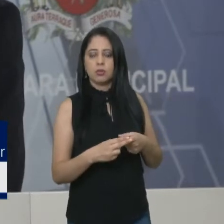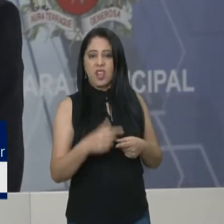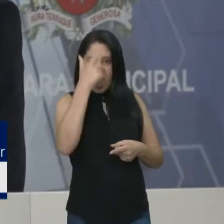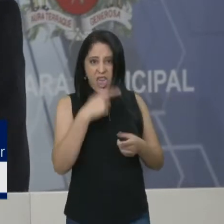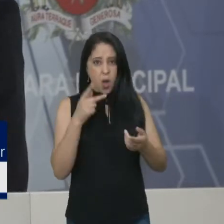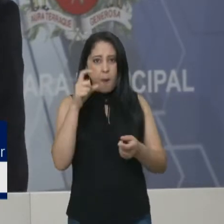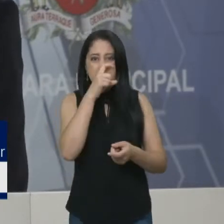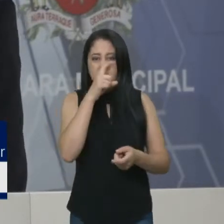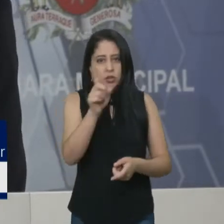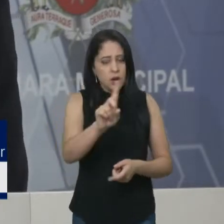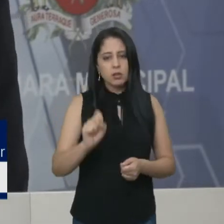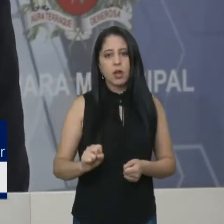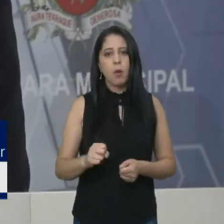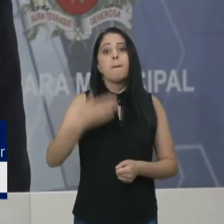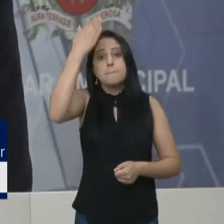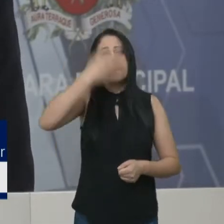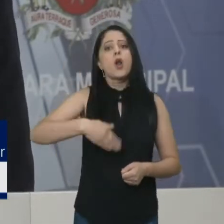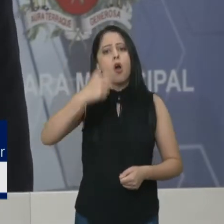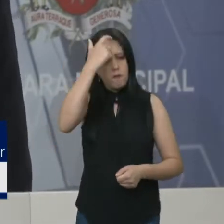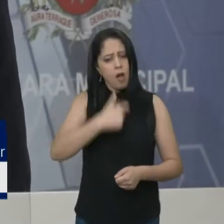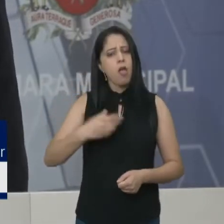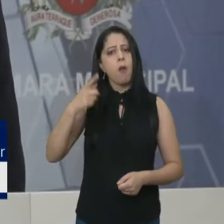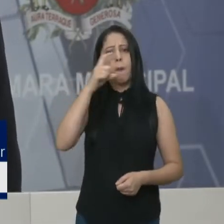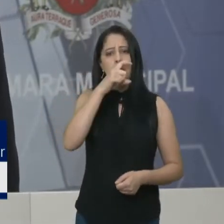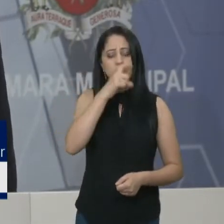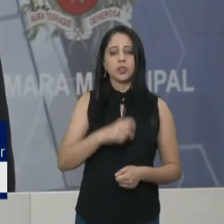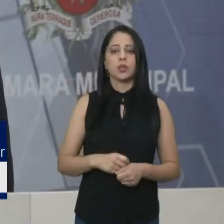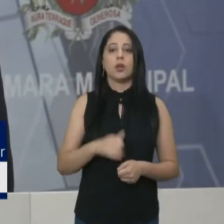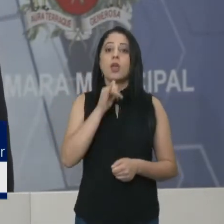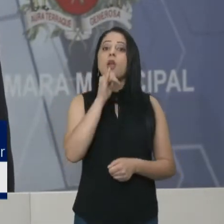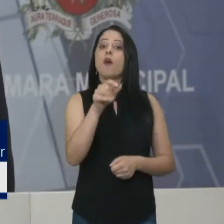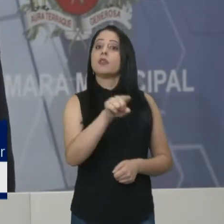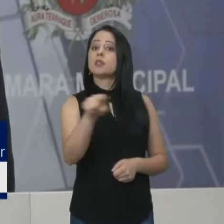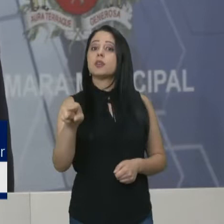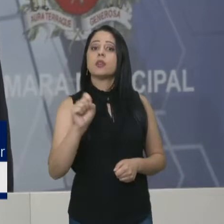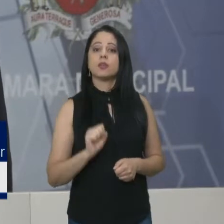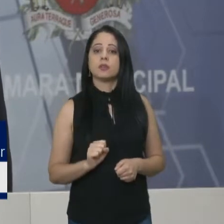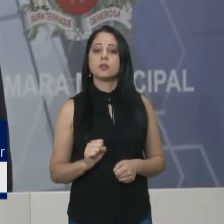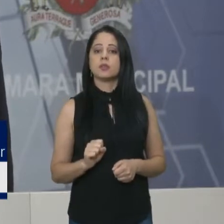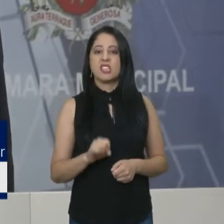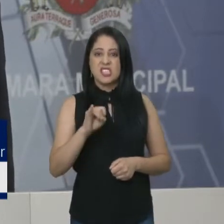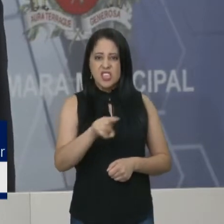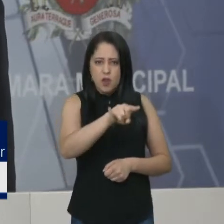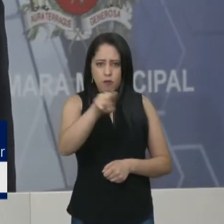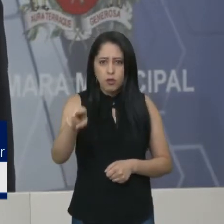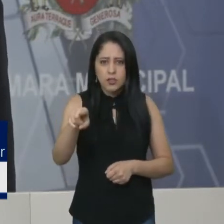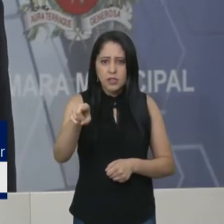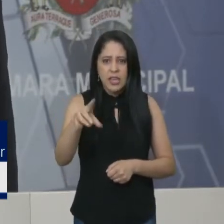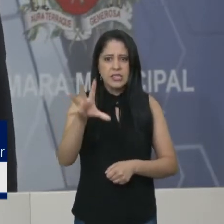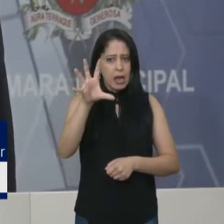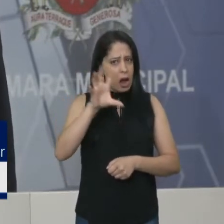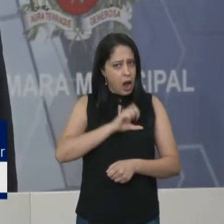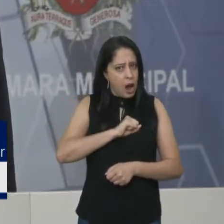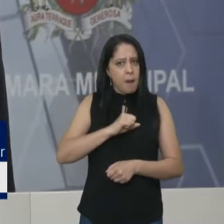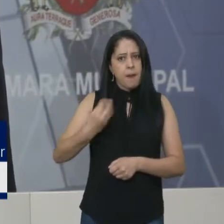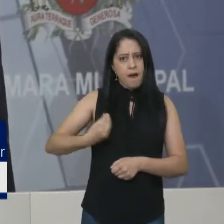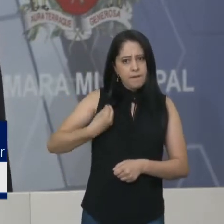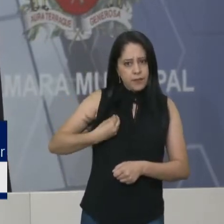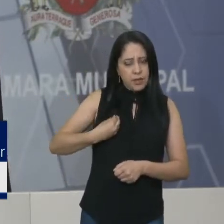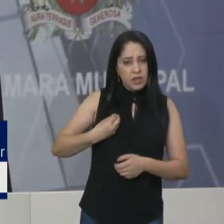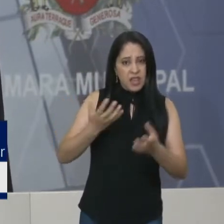estou mentindo e provar que isso é mentira. E digo a vocês, meus pacientes, se vocês tiverem amor à vida e